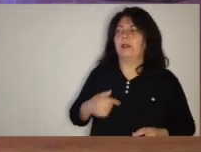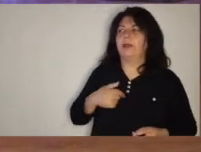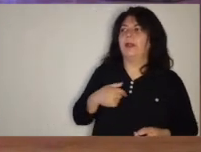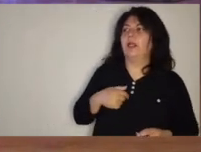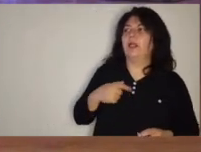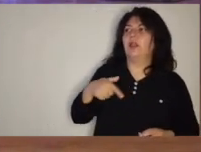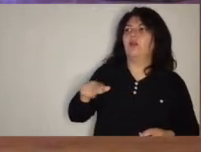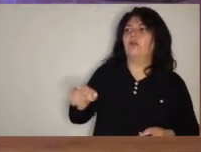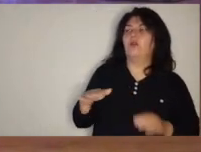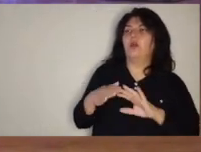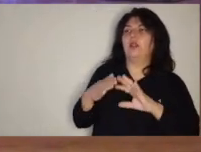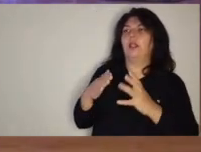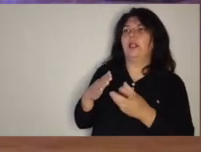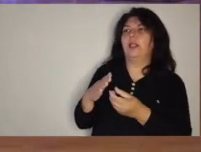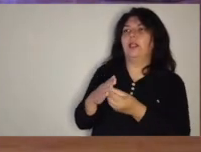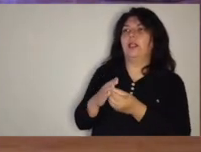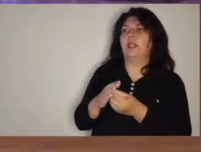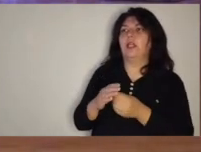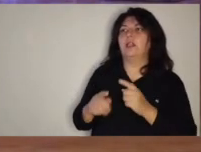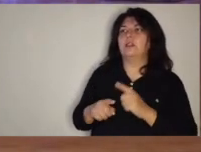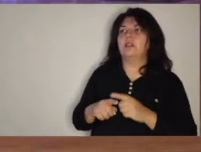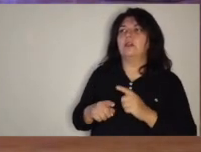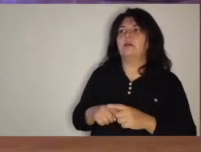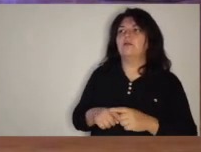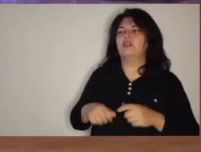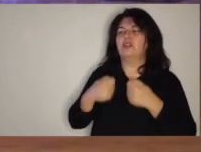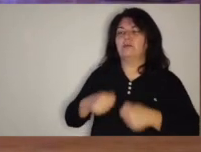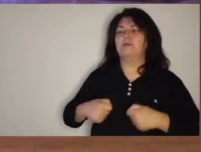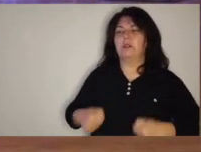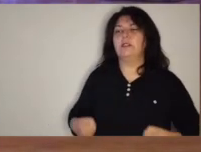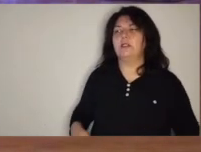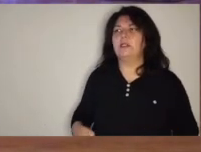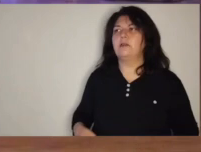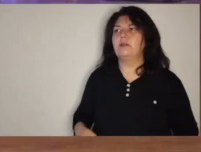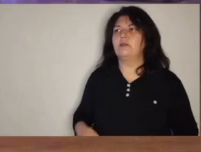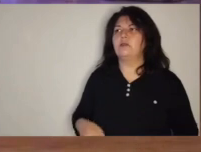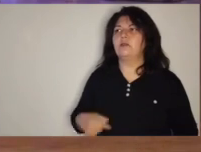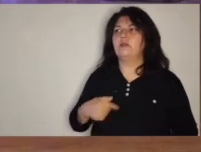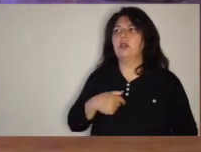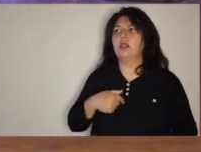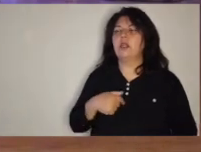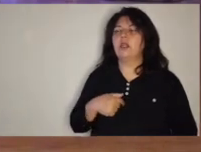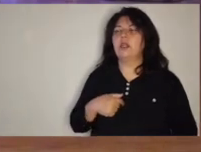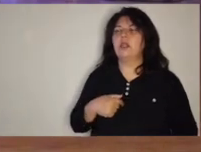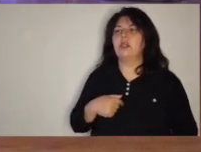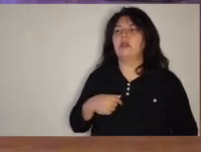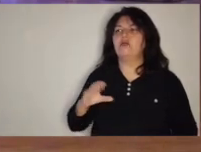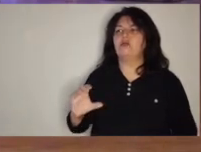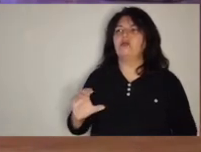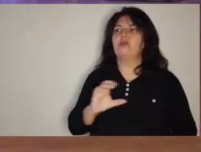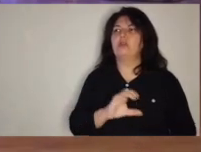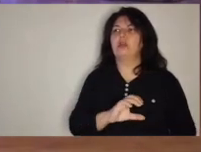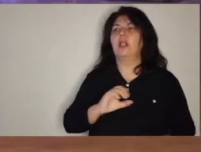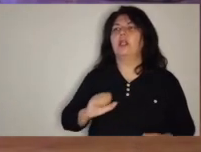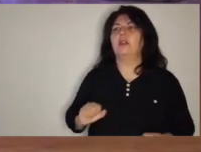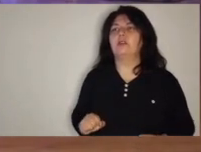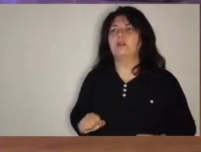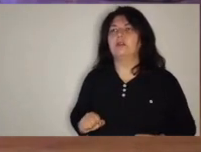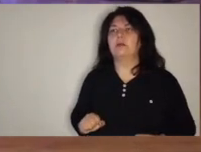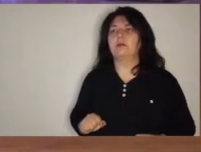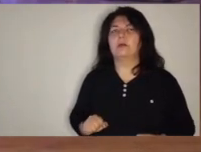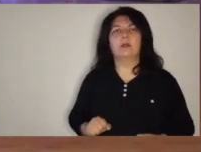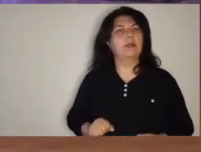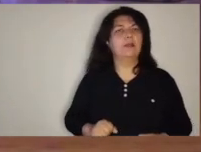Olha, Débora, eu vou na igreja porque é minha obrigação. Eu tenho que ir porque eu sou crente. Não, irmãos. Vir na casa do Senhor não é obrigação,